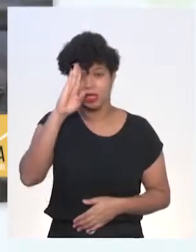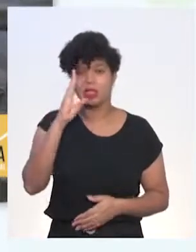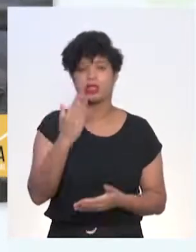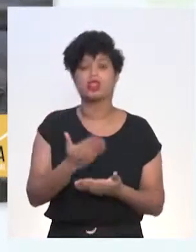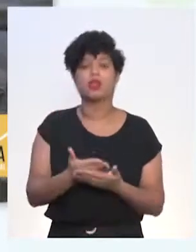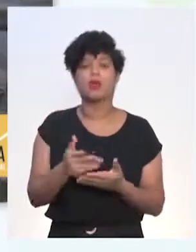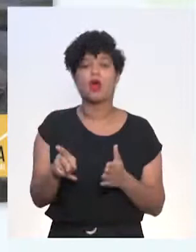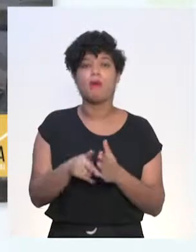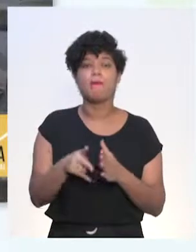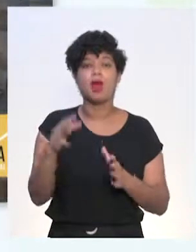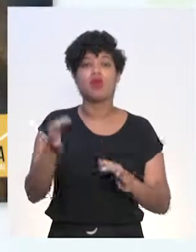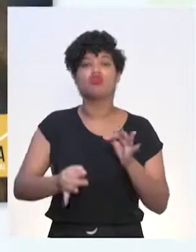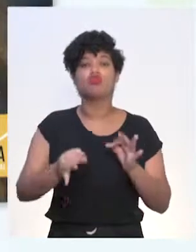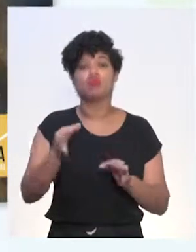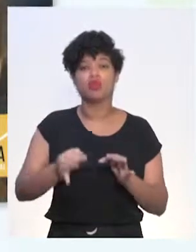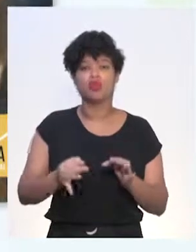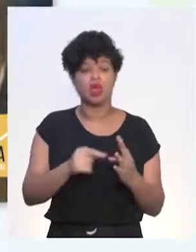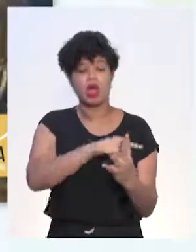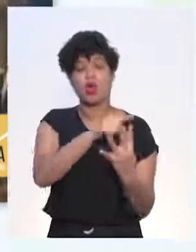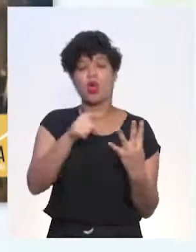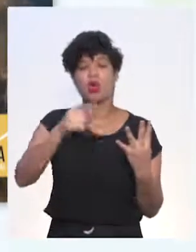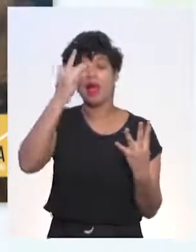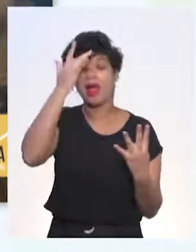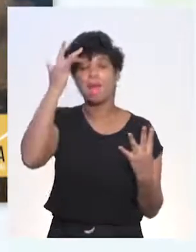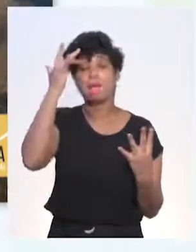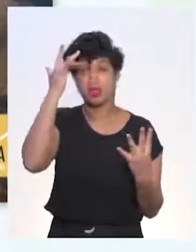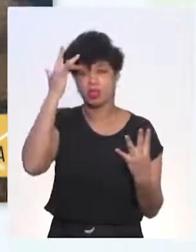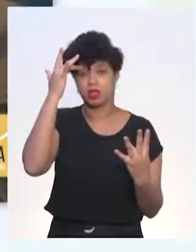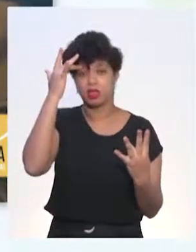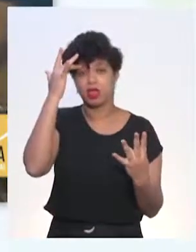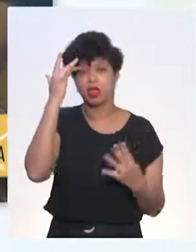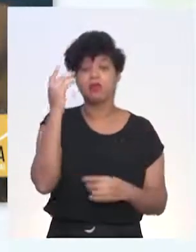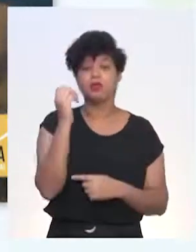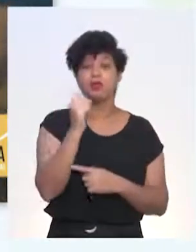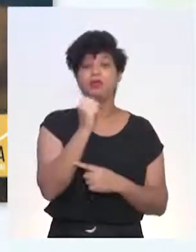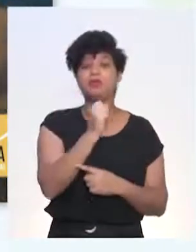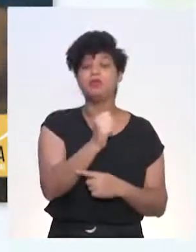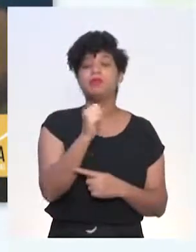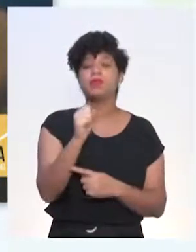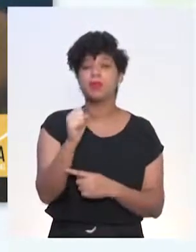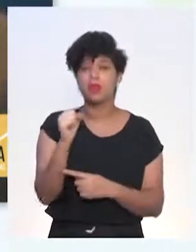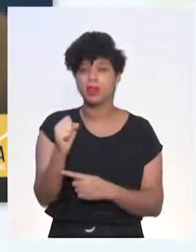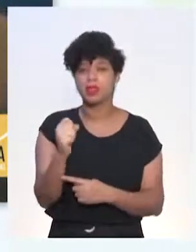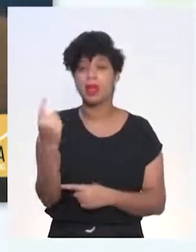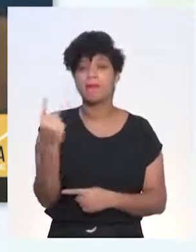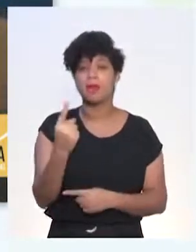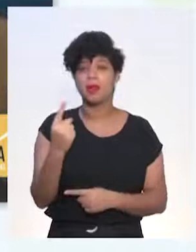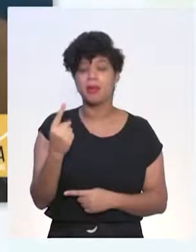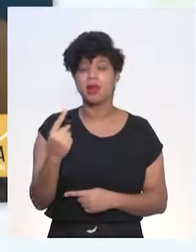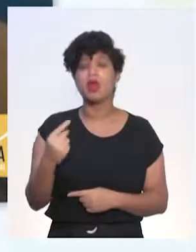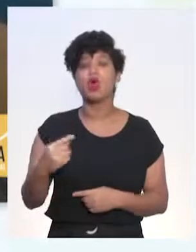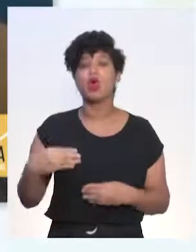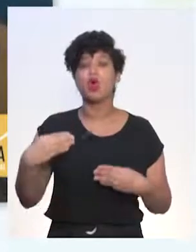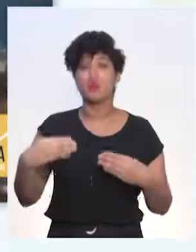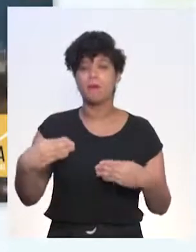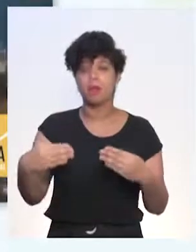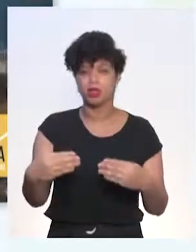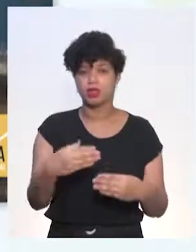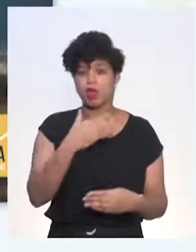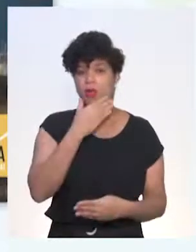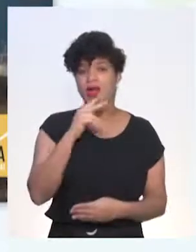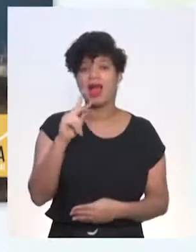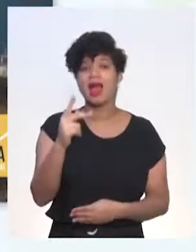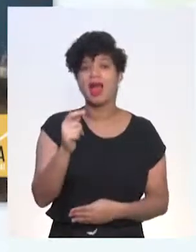no julgamento de 4 indivíduos acusados do assassinato do primeiro-ministro anterior, o